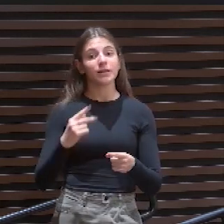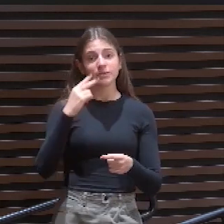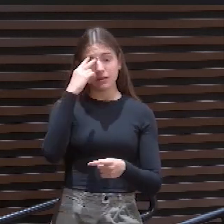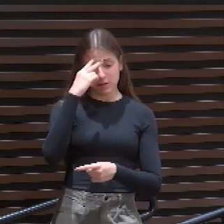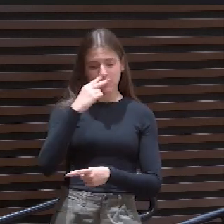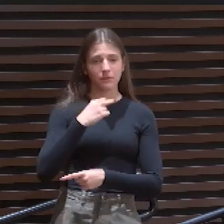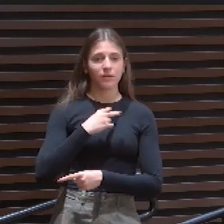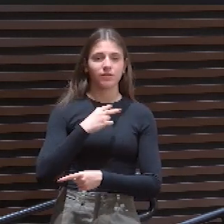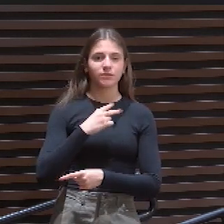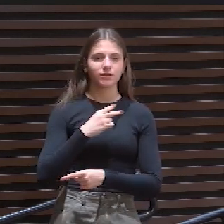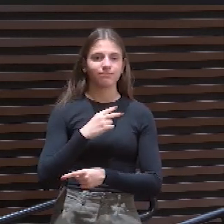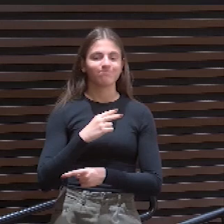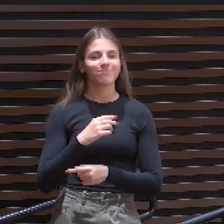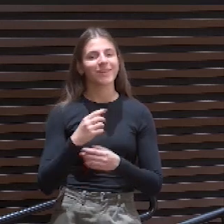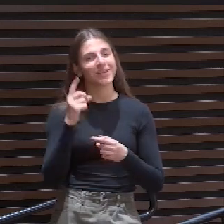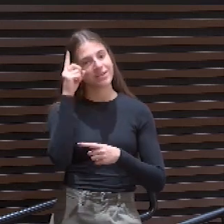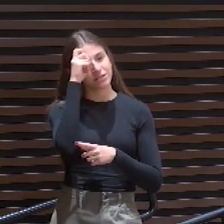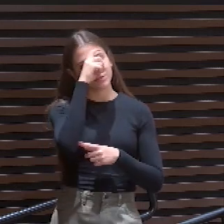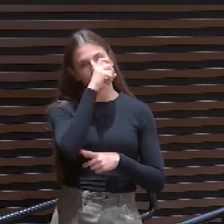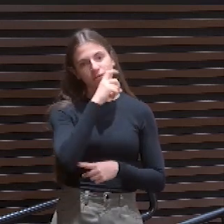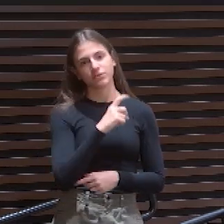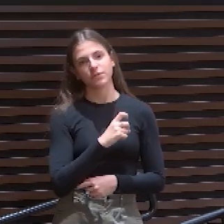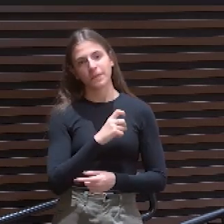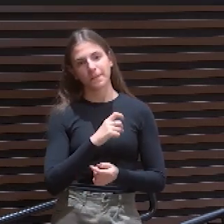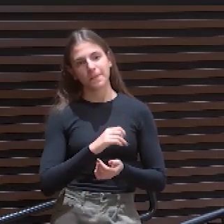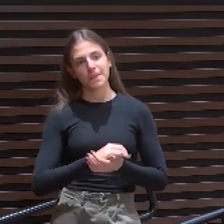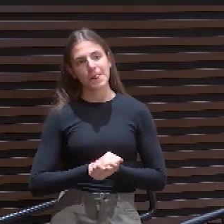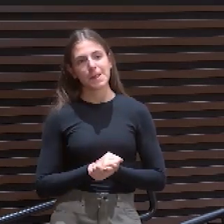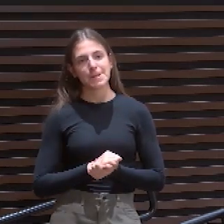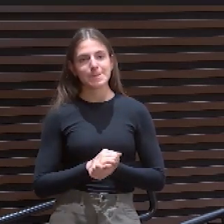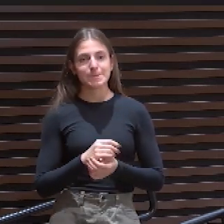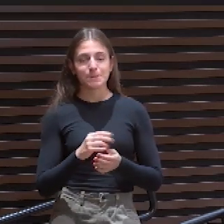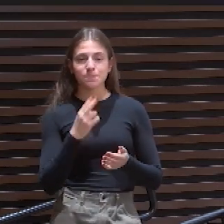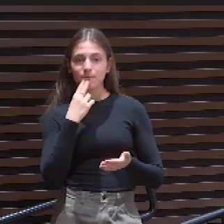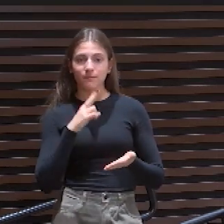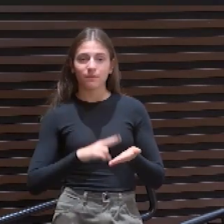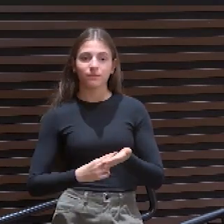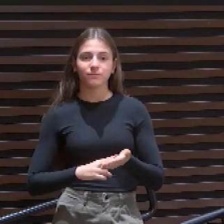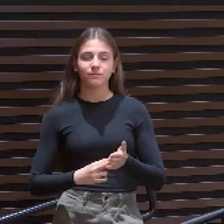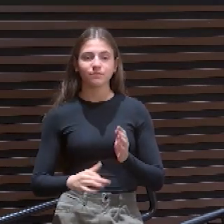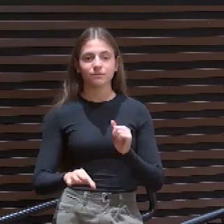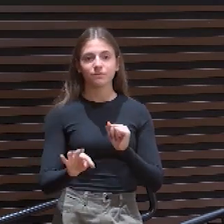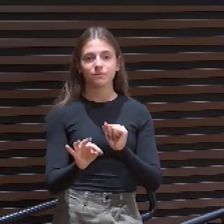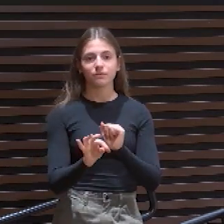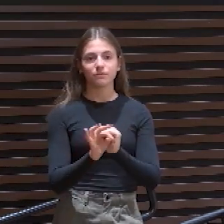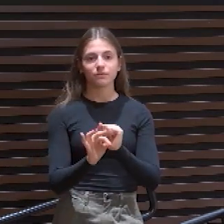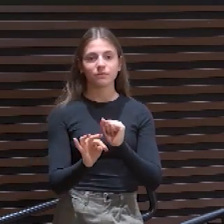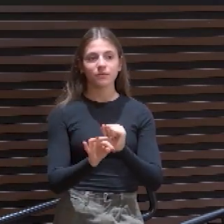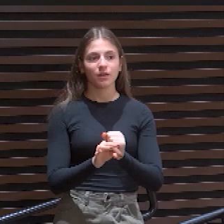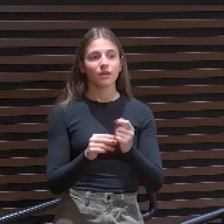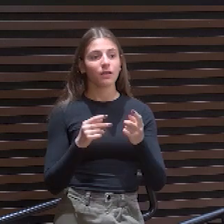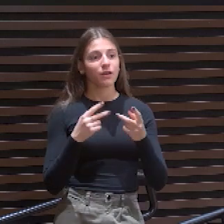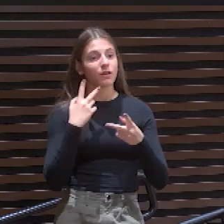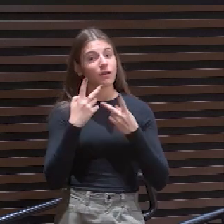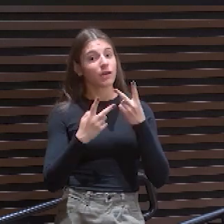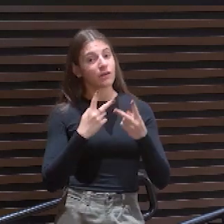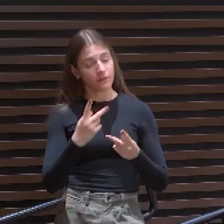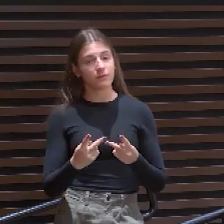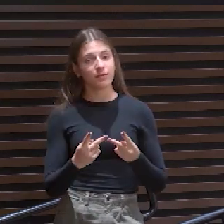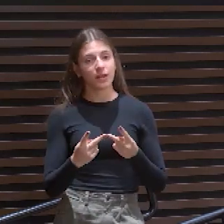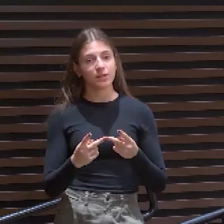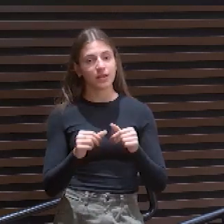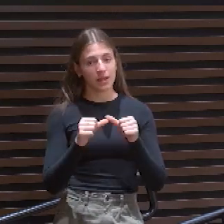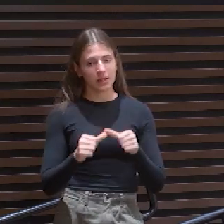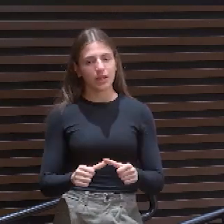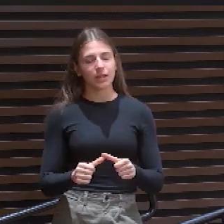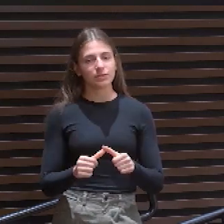Jesus está dizendo aqui? É justamente isso. Verdade, Tiago, a carta de Tiago, em vários aspectos, indiretamente faz referência ao Sermão do